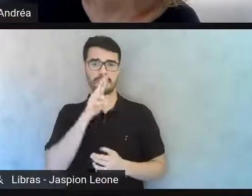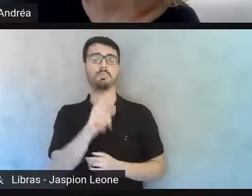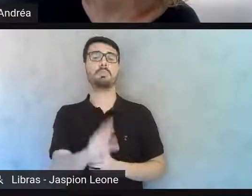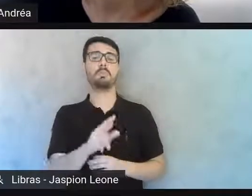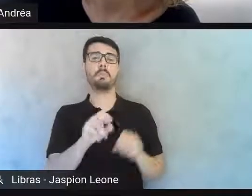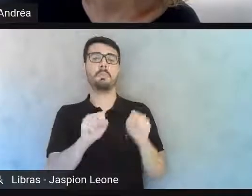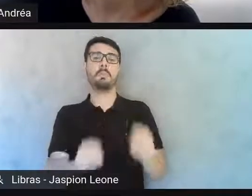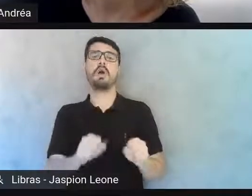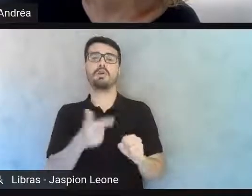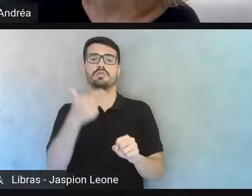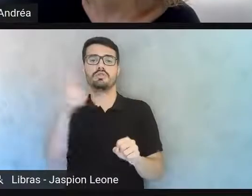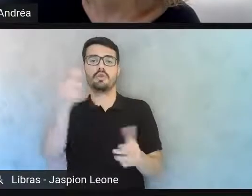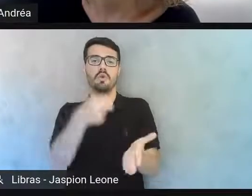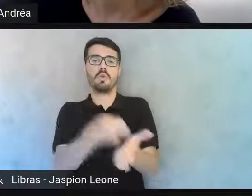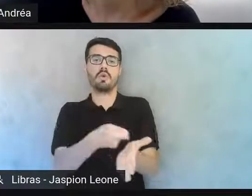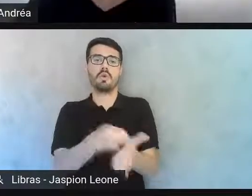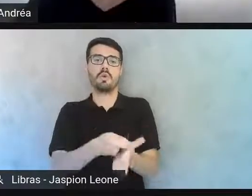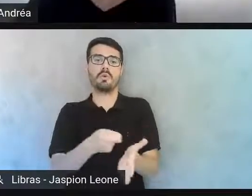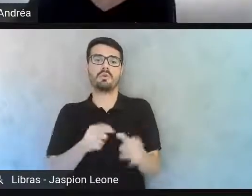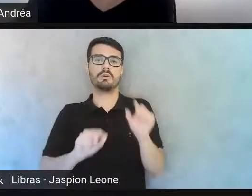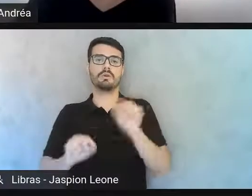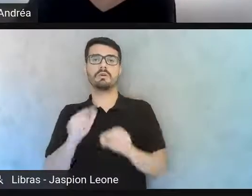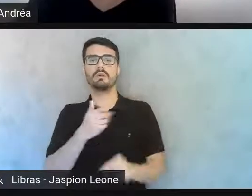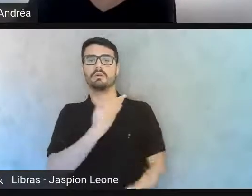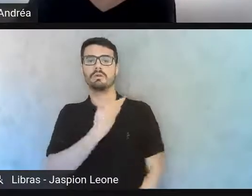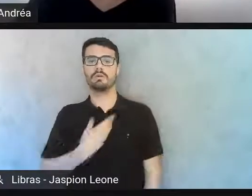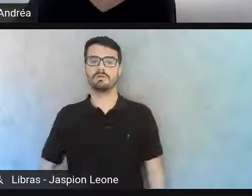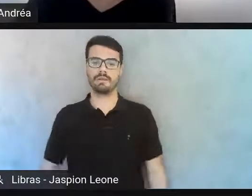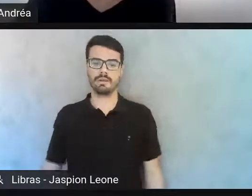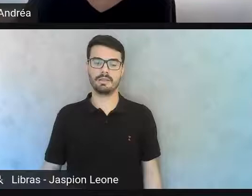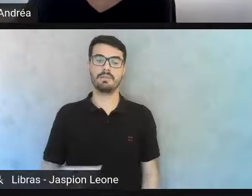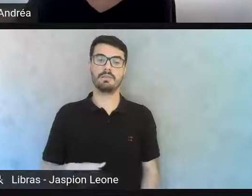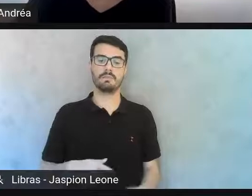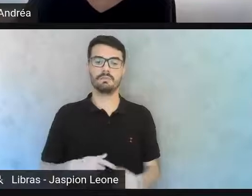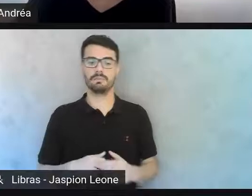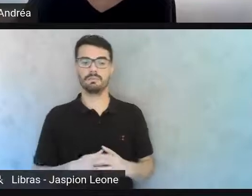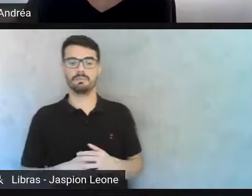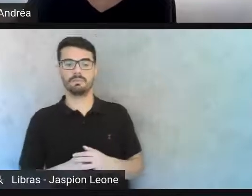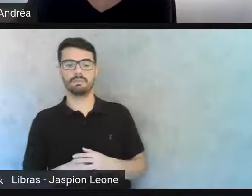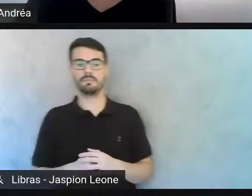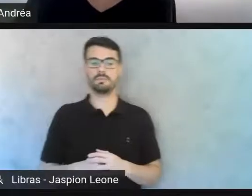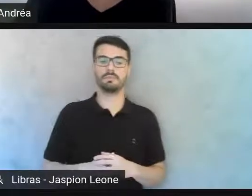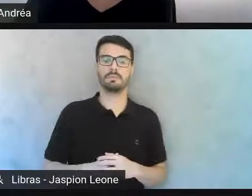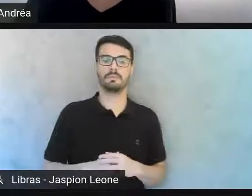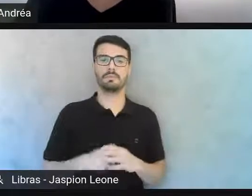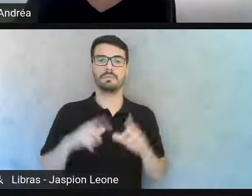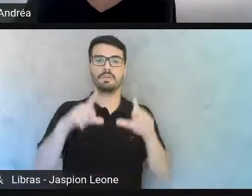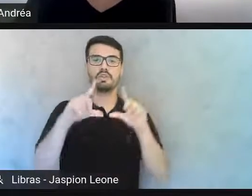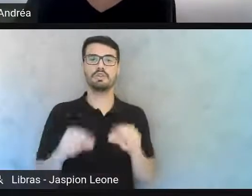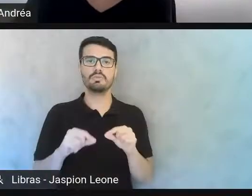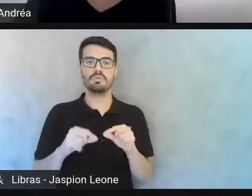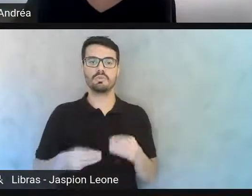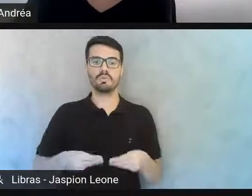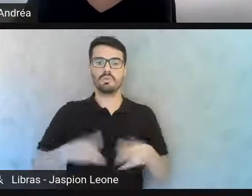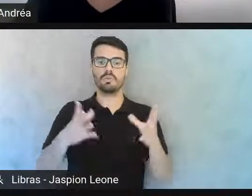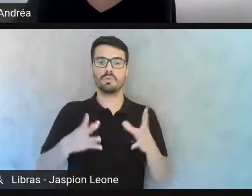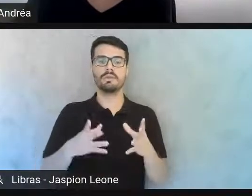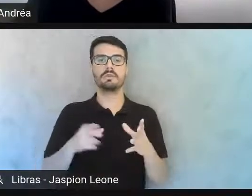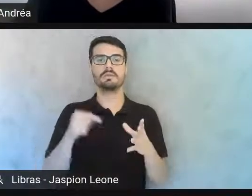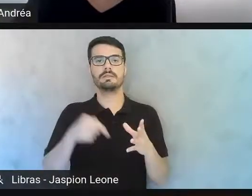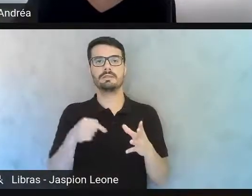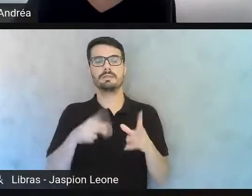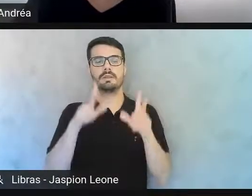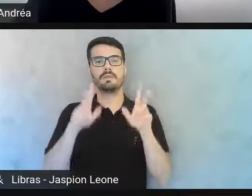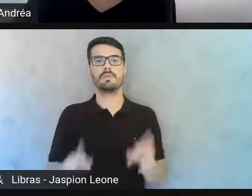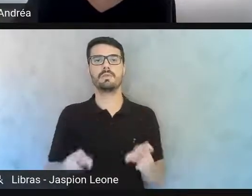uma obrigatoriedade do governo para a economia, para a redução de despesa, igual o André citou, redução